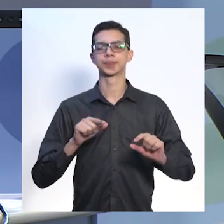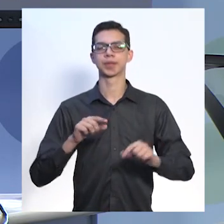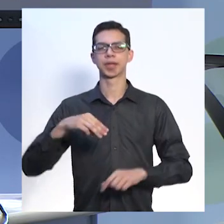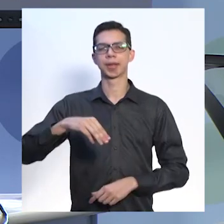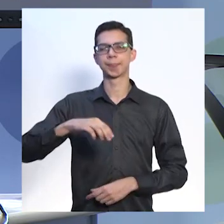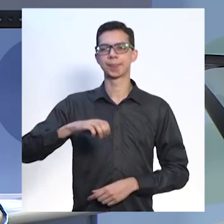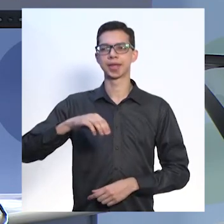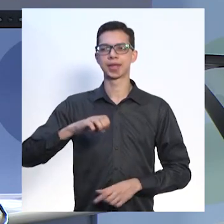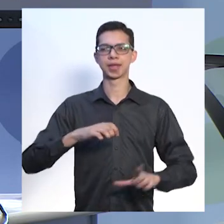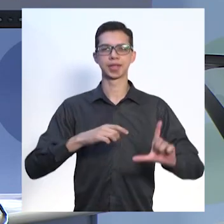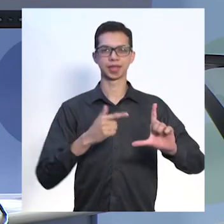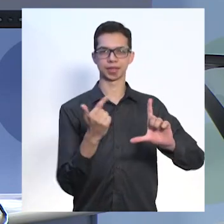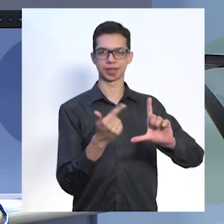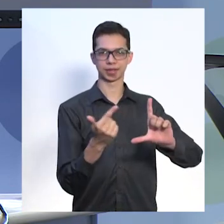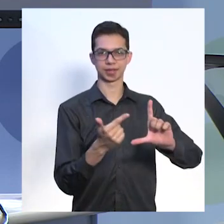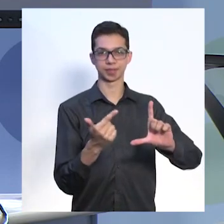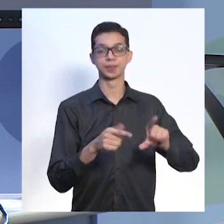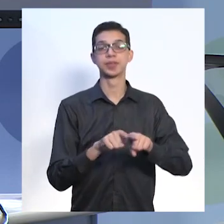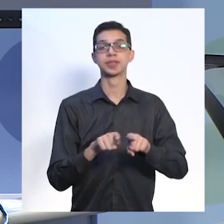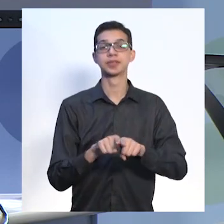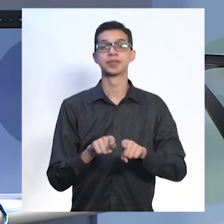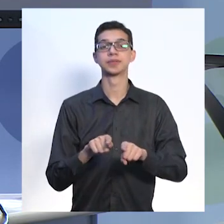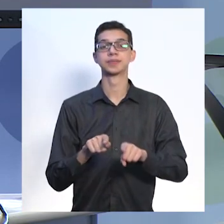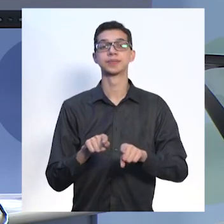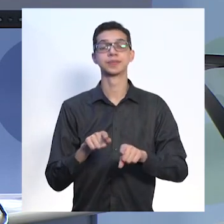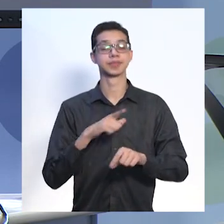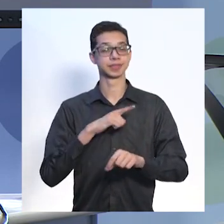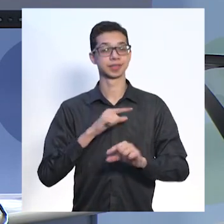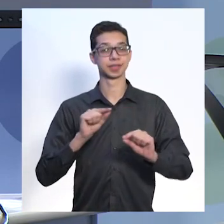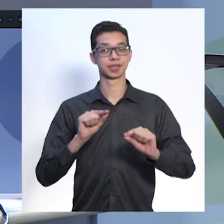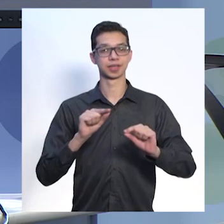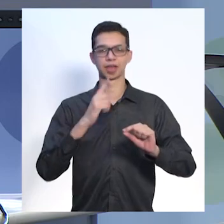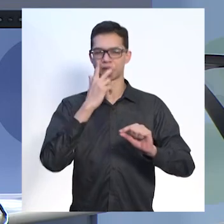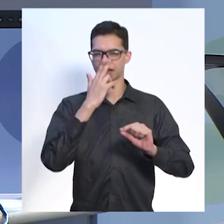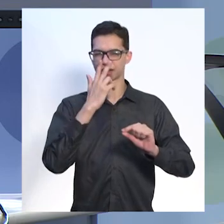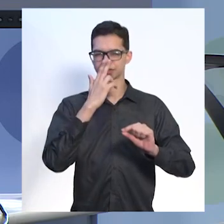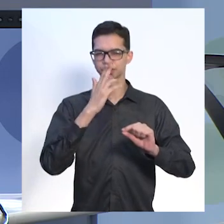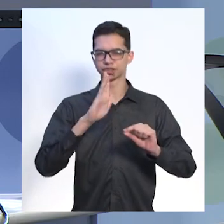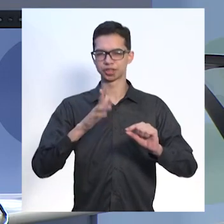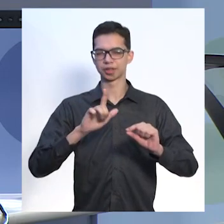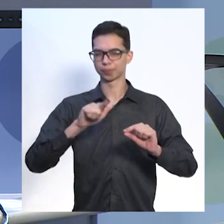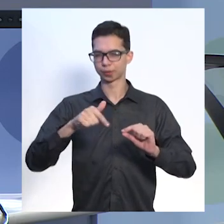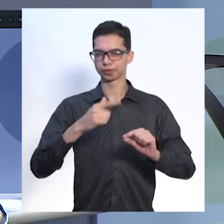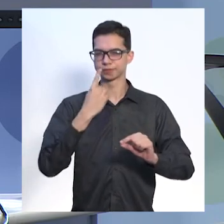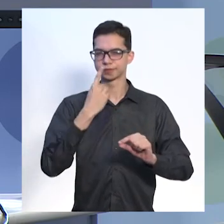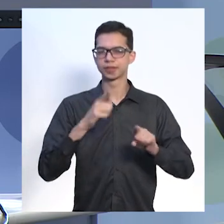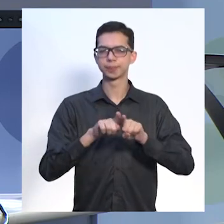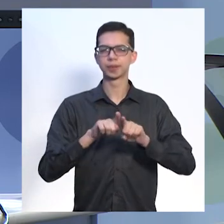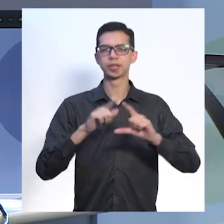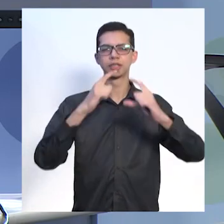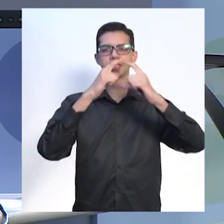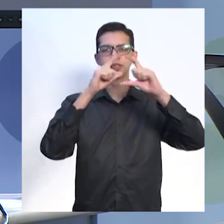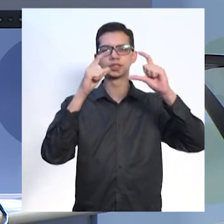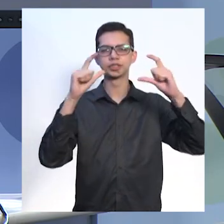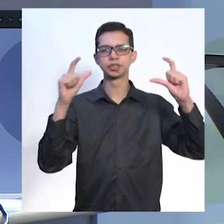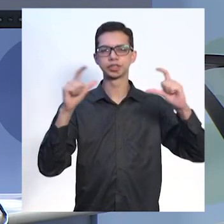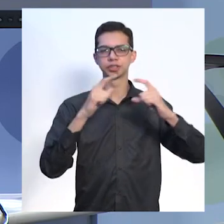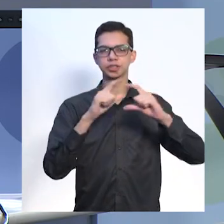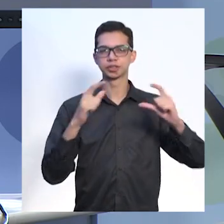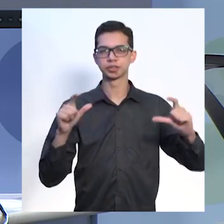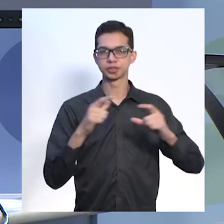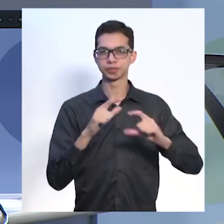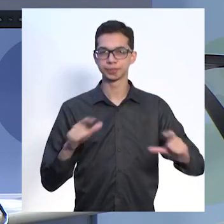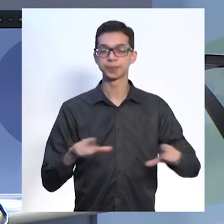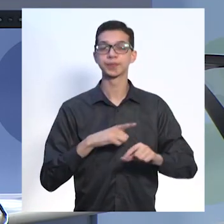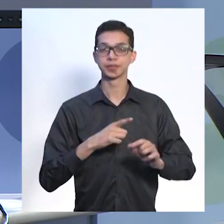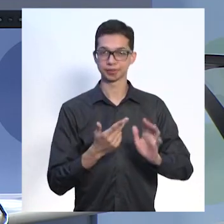todos esses, a tirinha, só que a tirinha a gente vai ver ainda. A tirinha a gente vai ver, que a aula já está pronta. nós também encontramos o quê? Em